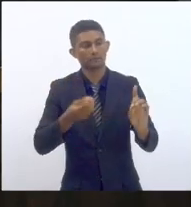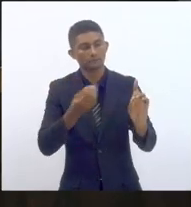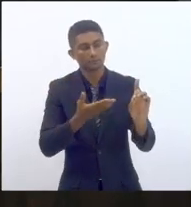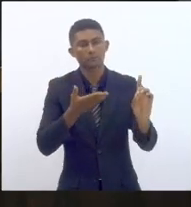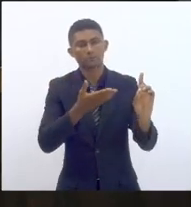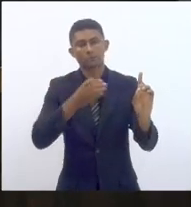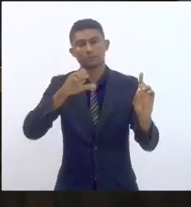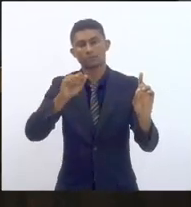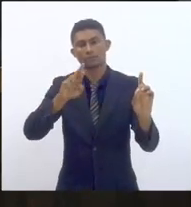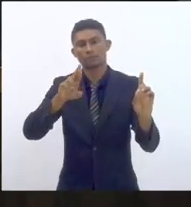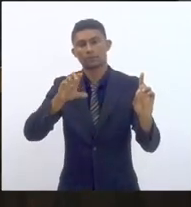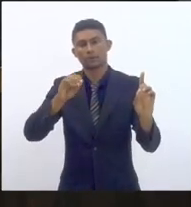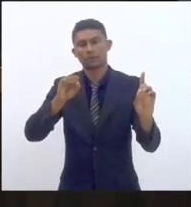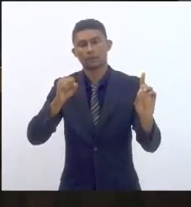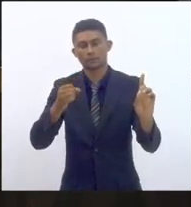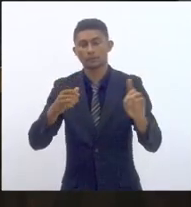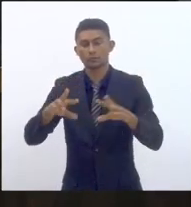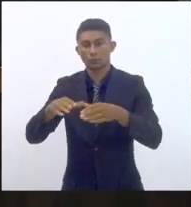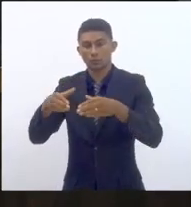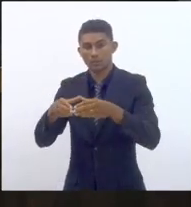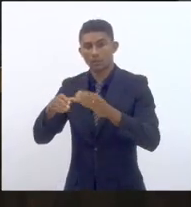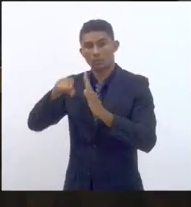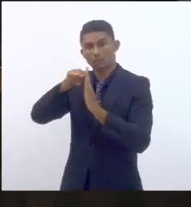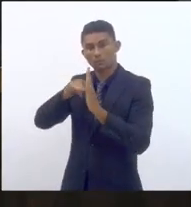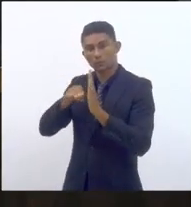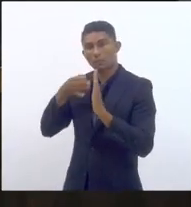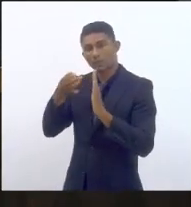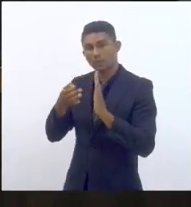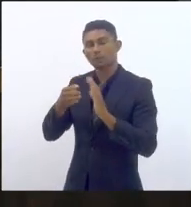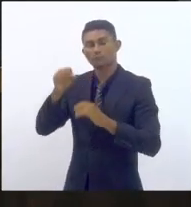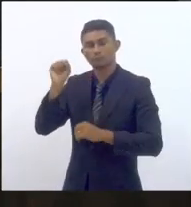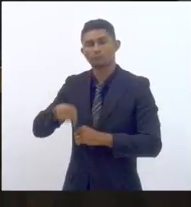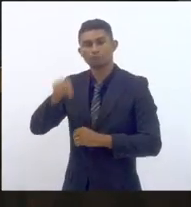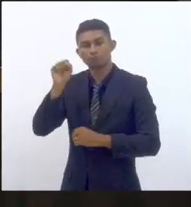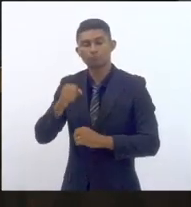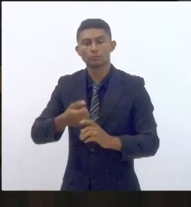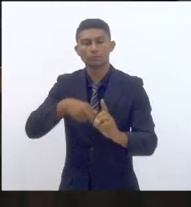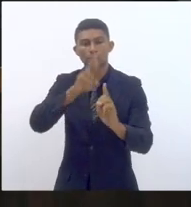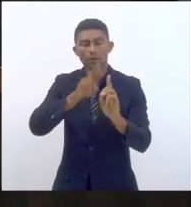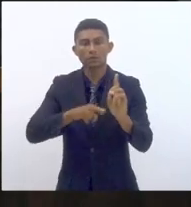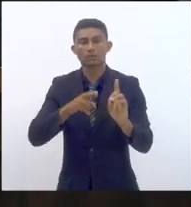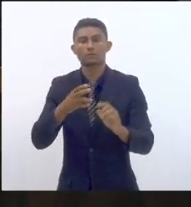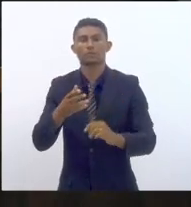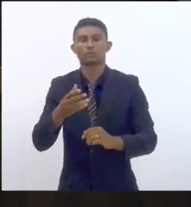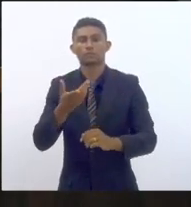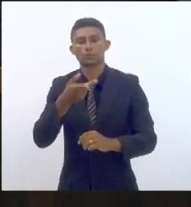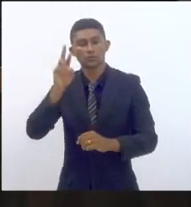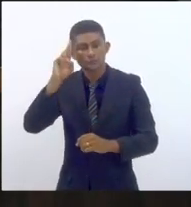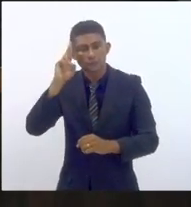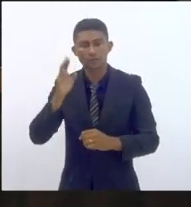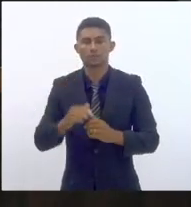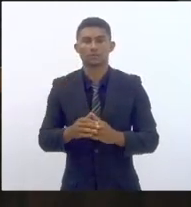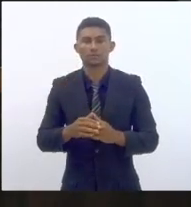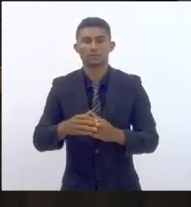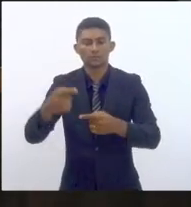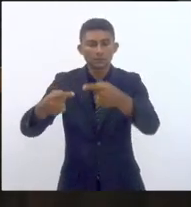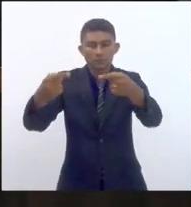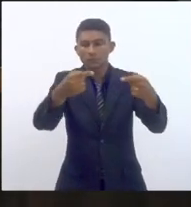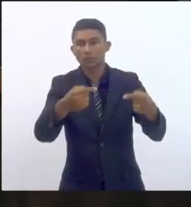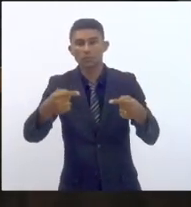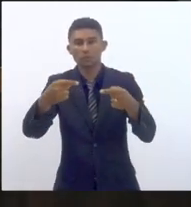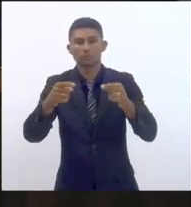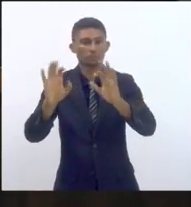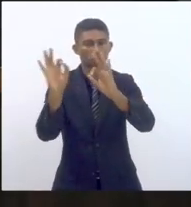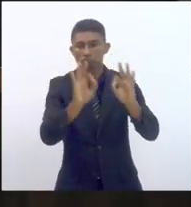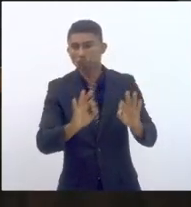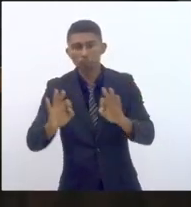da Fonseca, parecida da Comissão de Normas Internas e Proporções Externas, favorável, relator deputado Rosenberg Reis. Em discussão, não